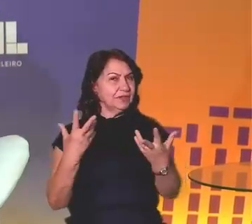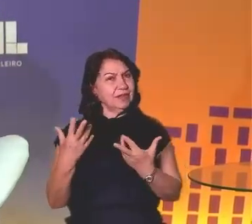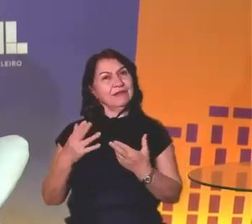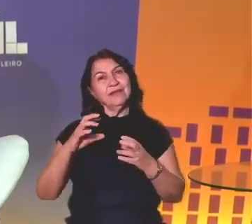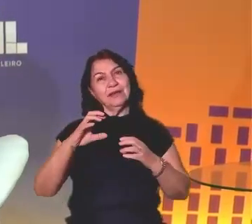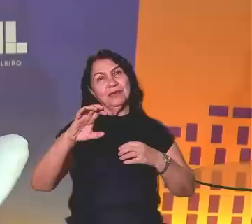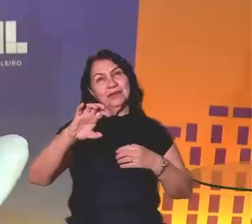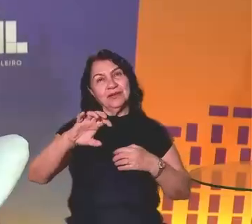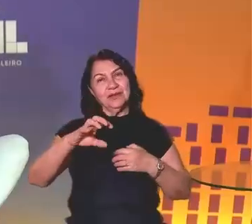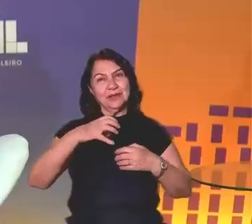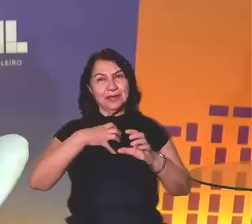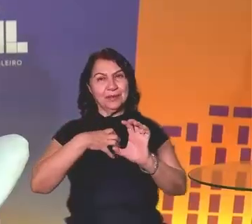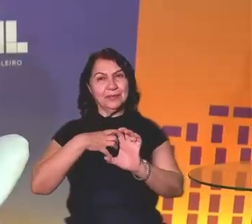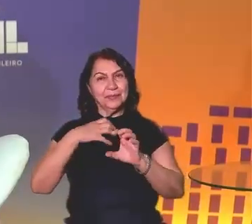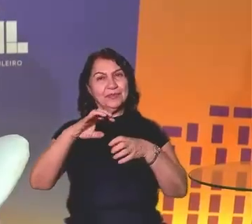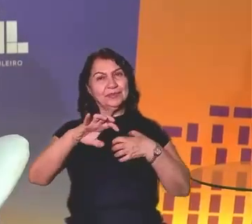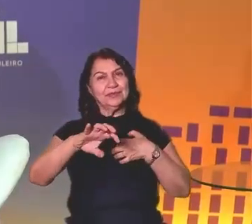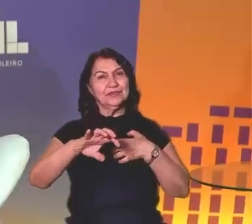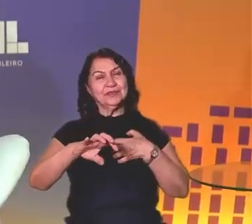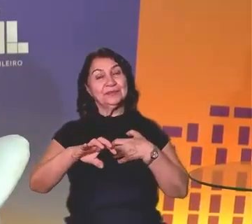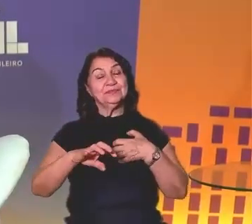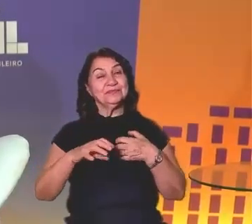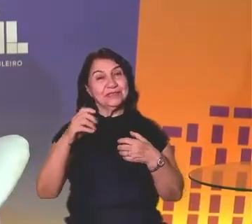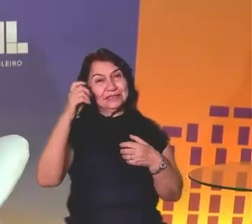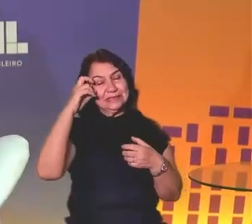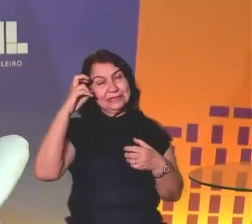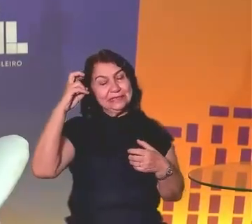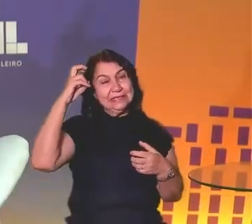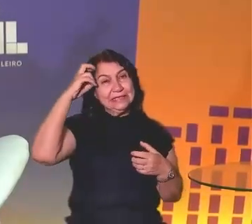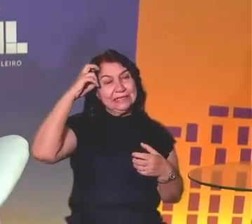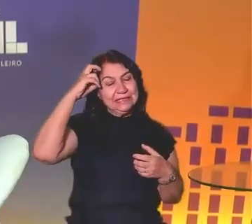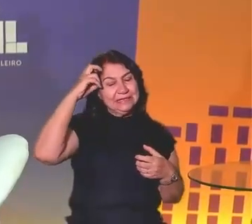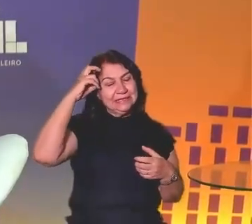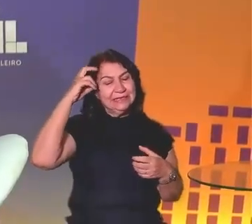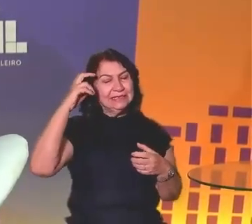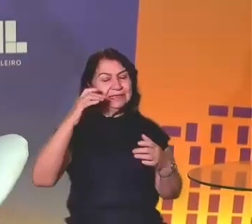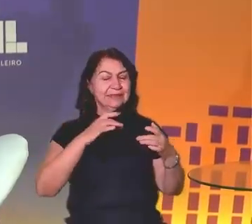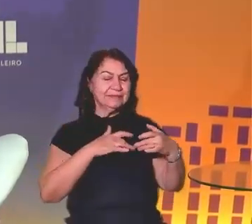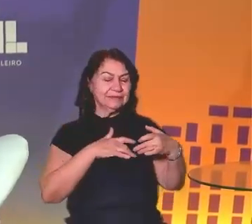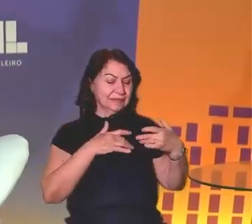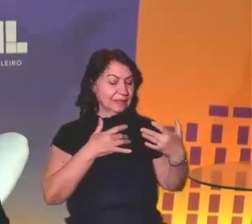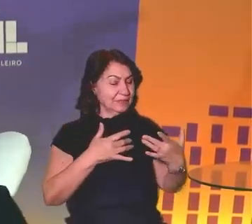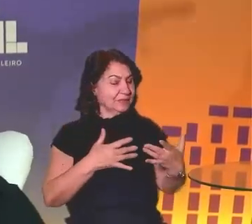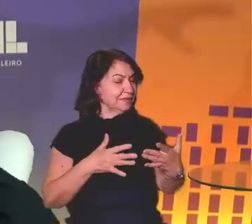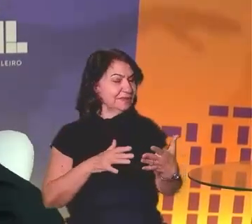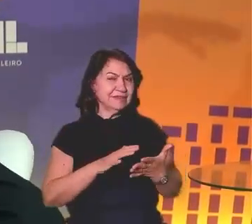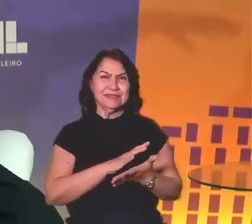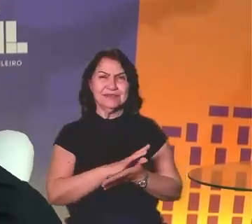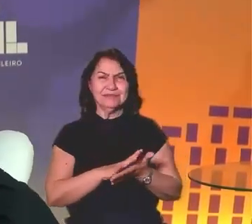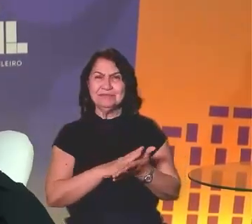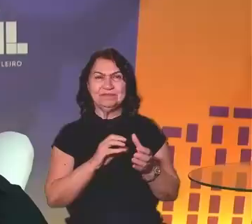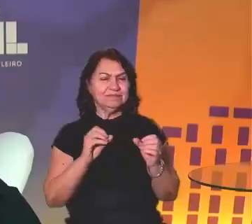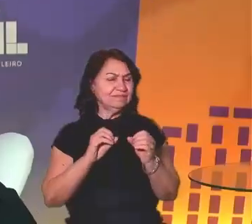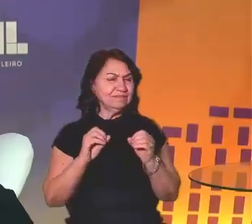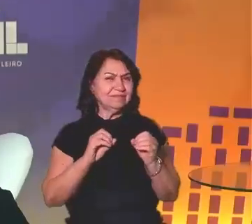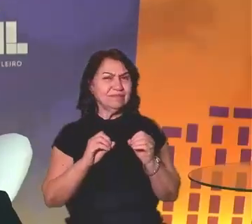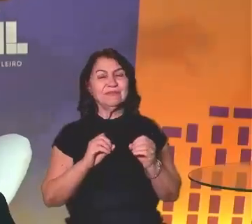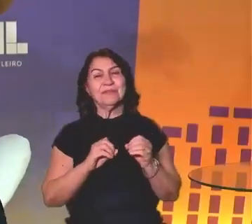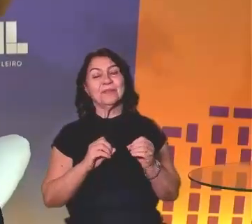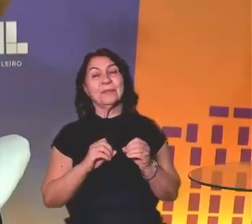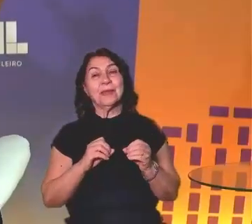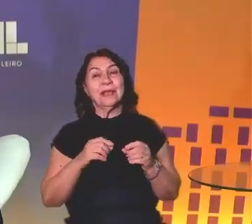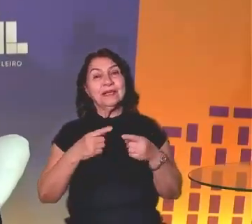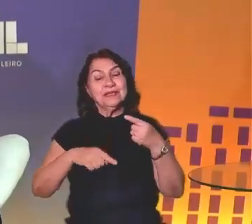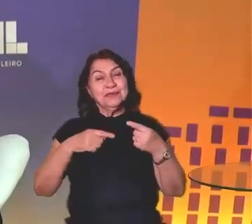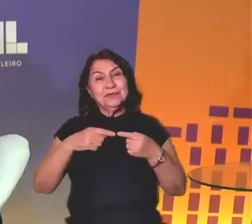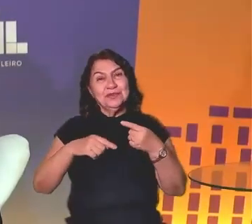letra. Então, isso é a compaixão. E a inteligência sem compaixão não é nada. Pega aí esses políticos que estudaram em escolas caras e tudo